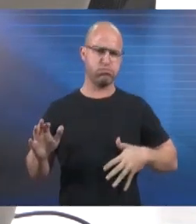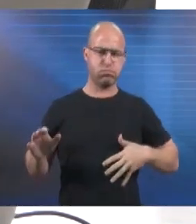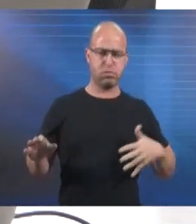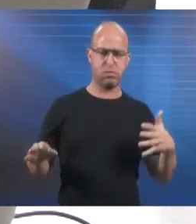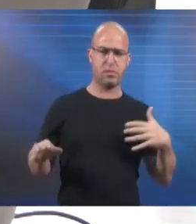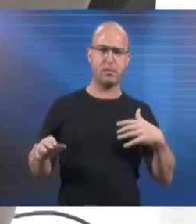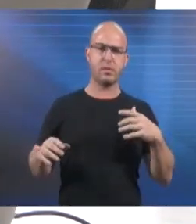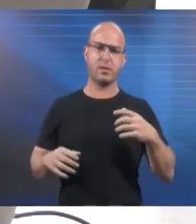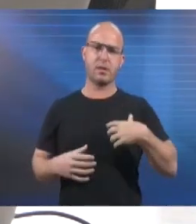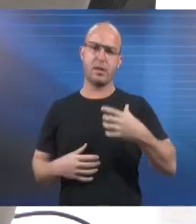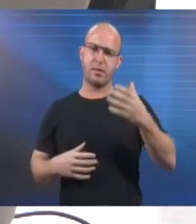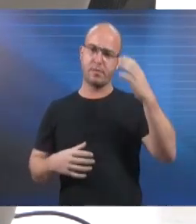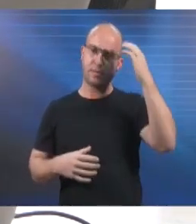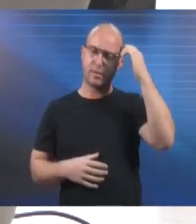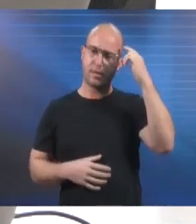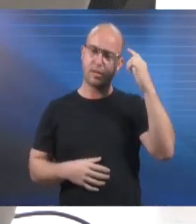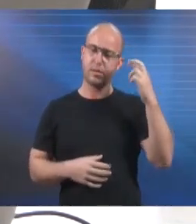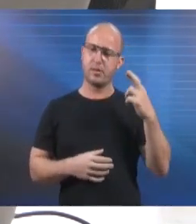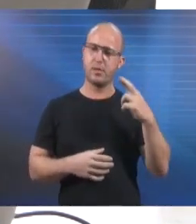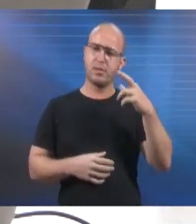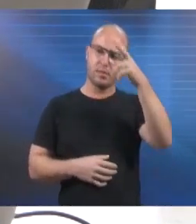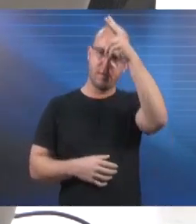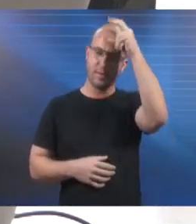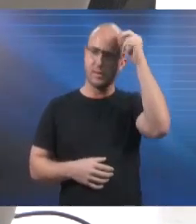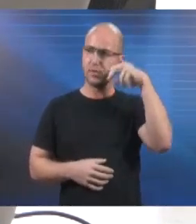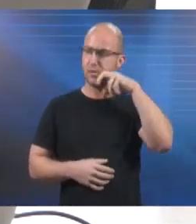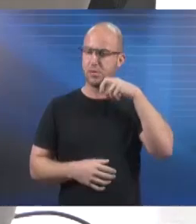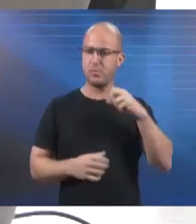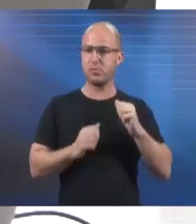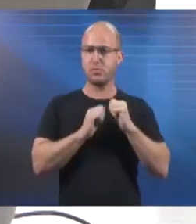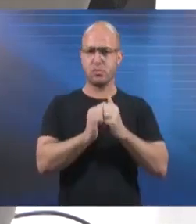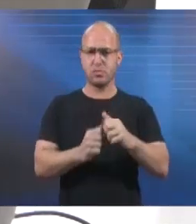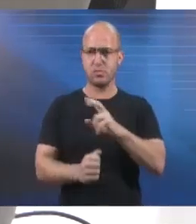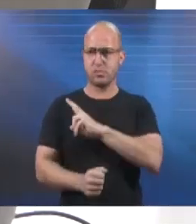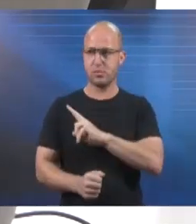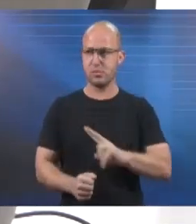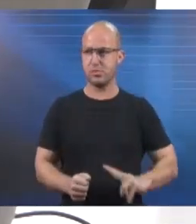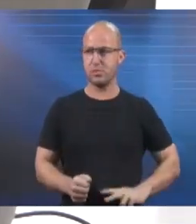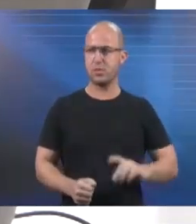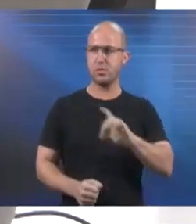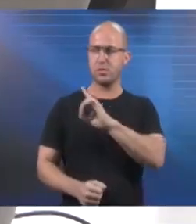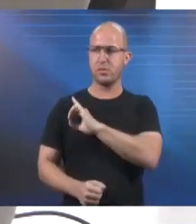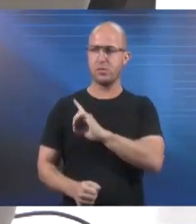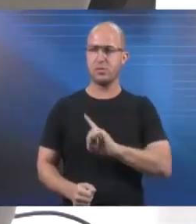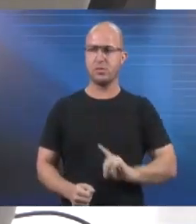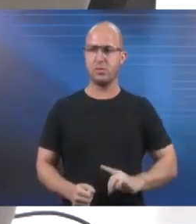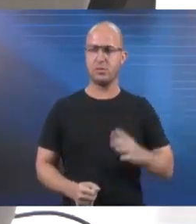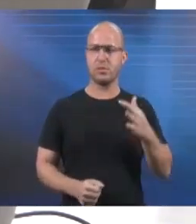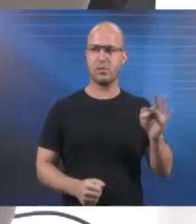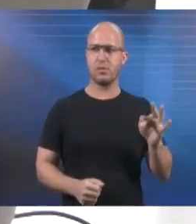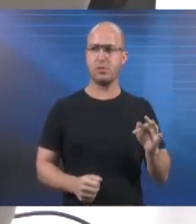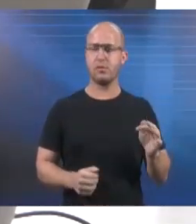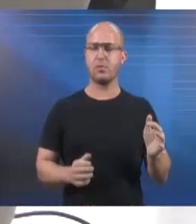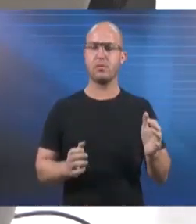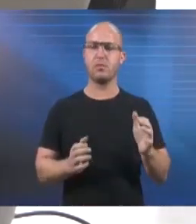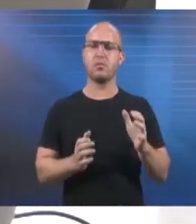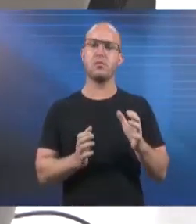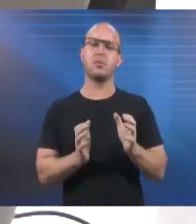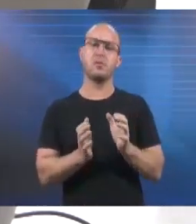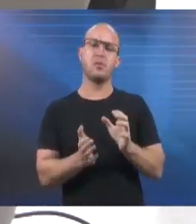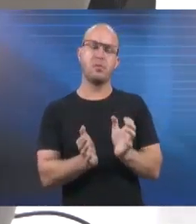cabeça do prefeito de Natal que juntou-se com os vereadores com deputado federal com Cargo